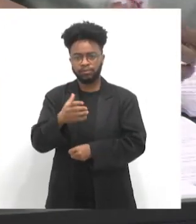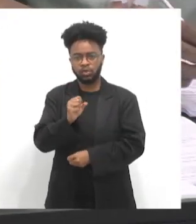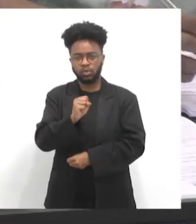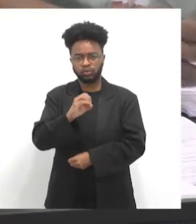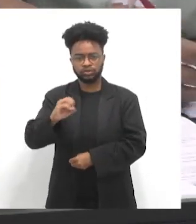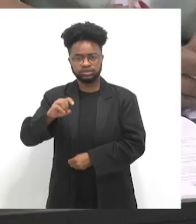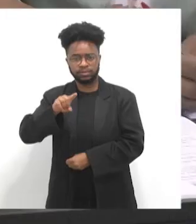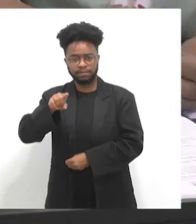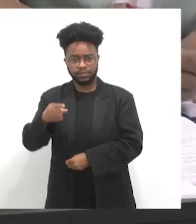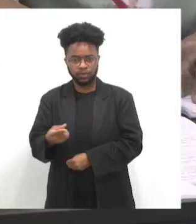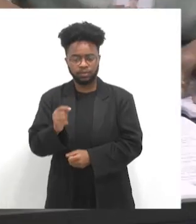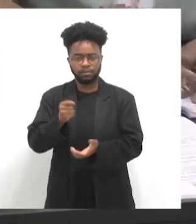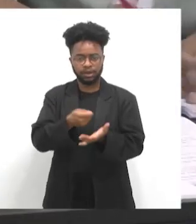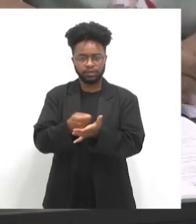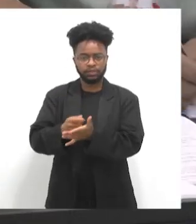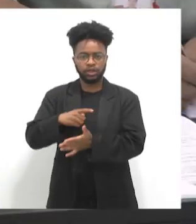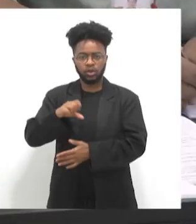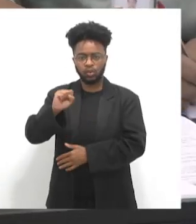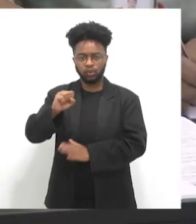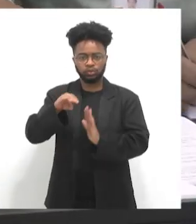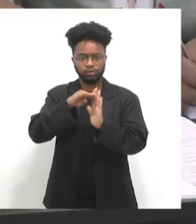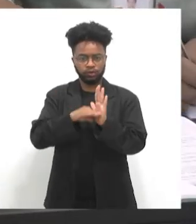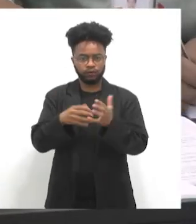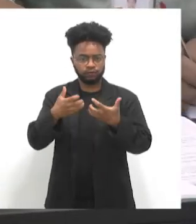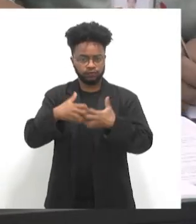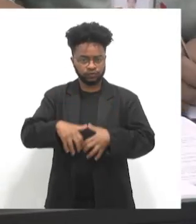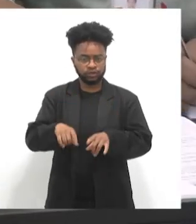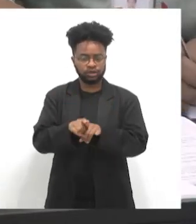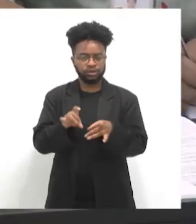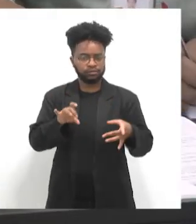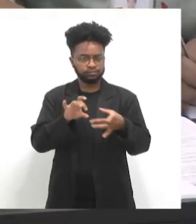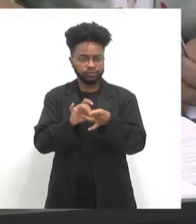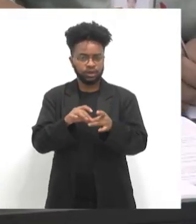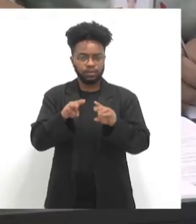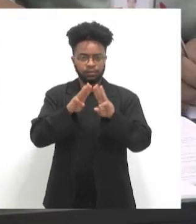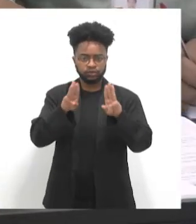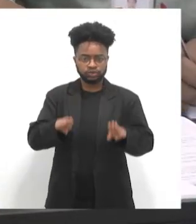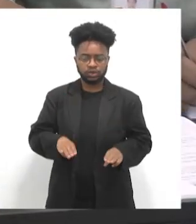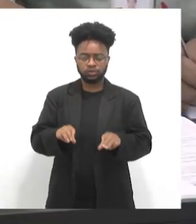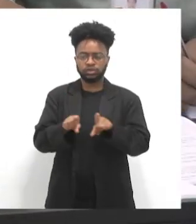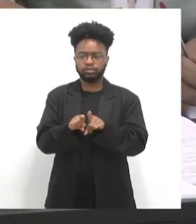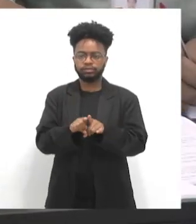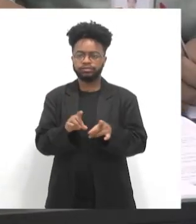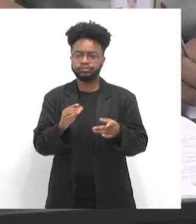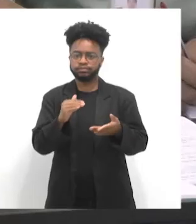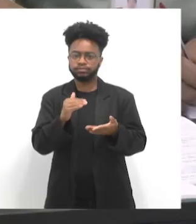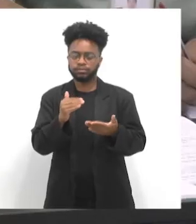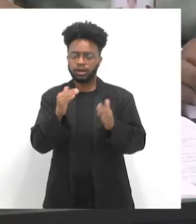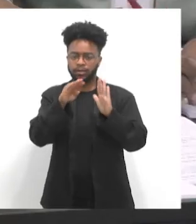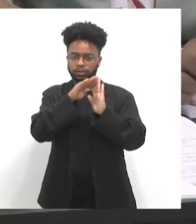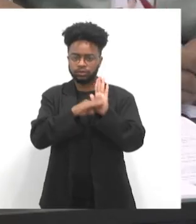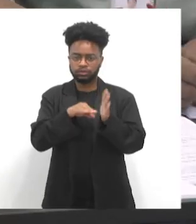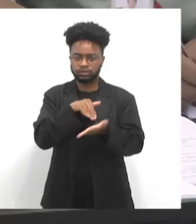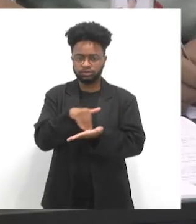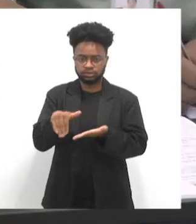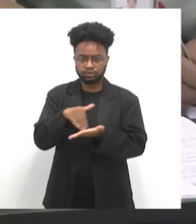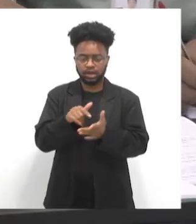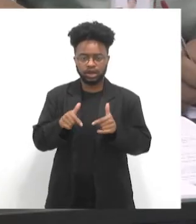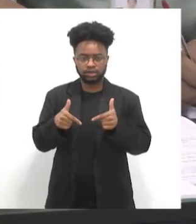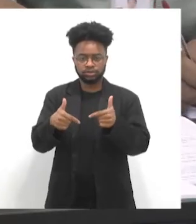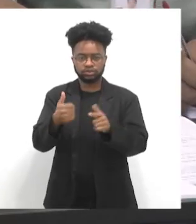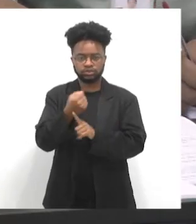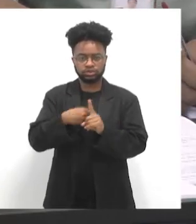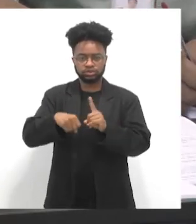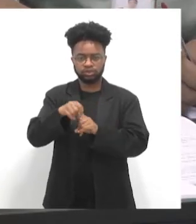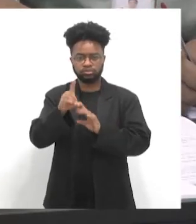e que tem 8 programas funcionando lá, convênio com museus, programas da Secretaria de Ação Social e